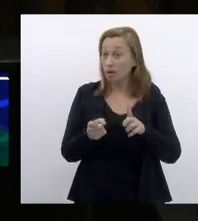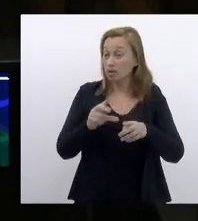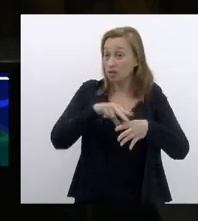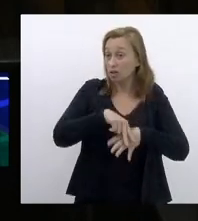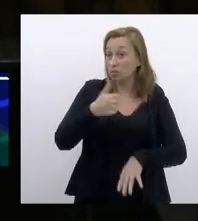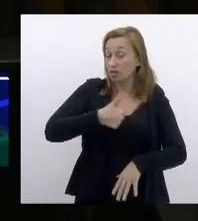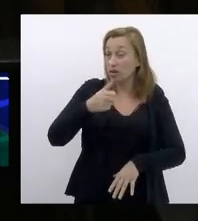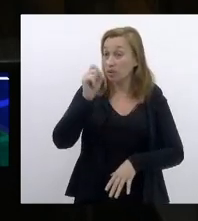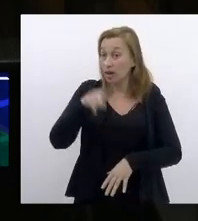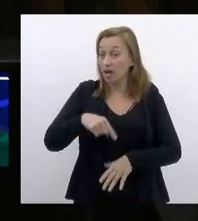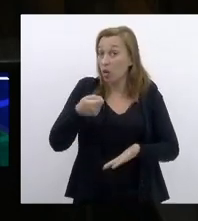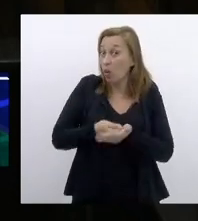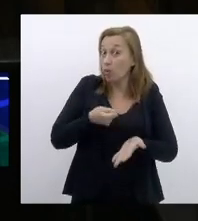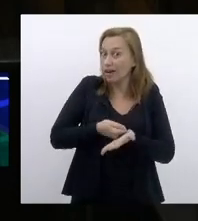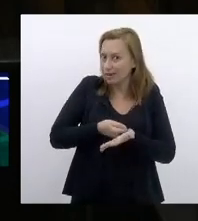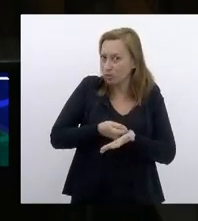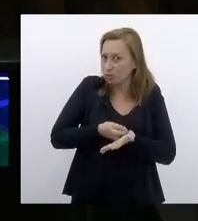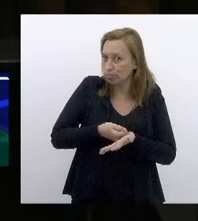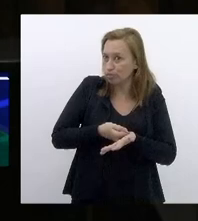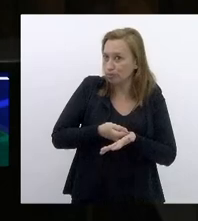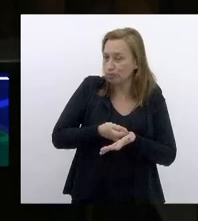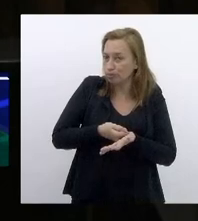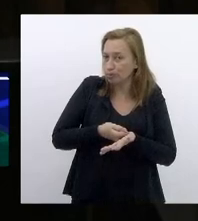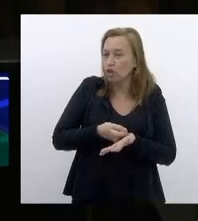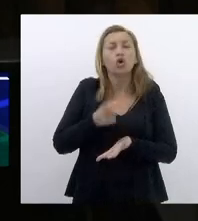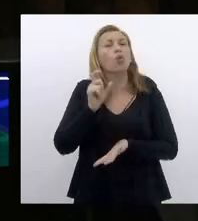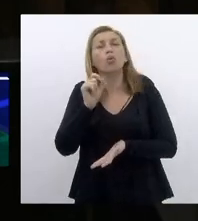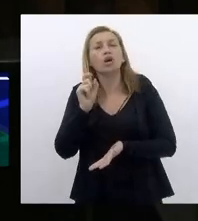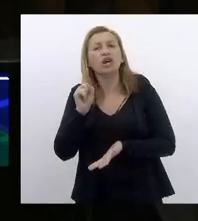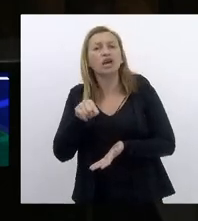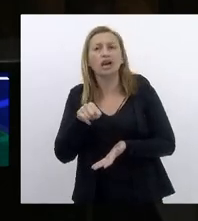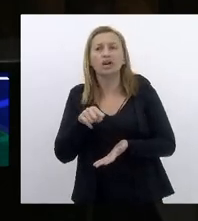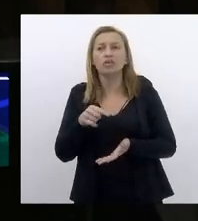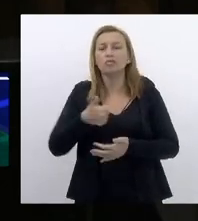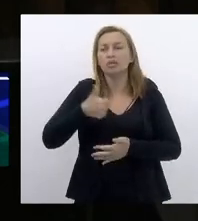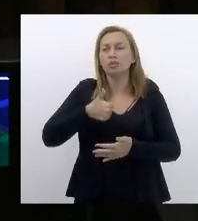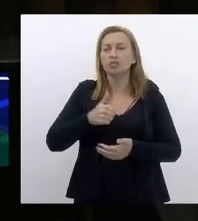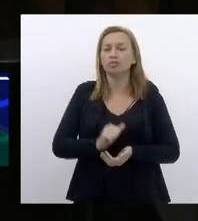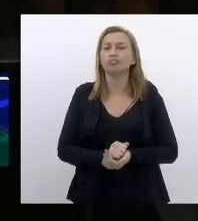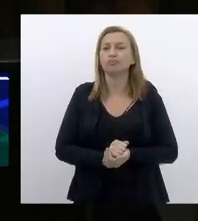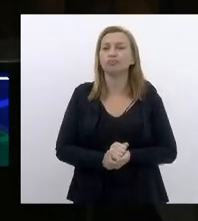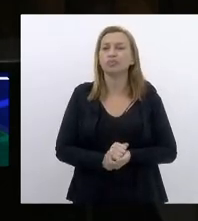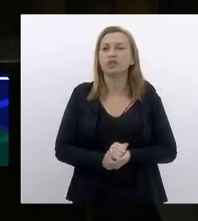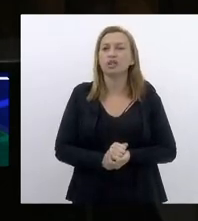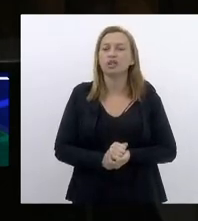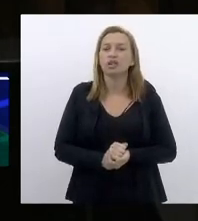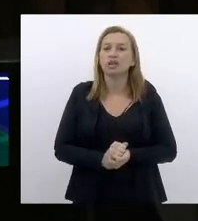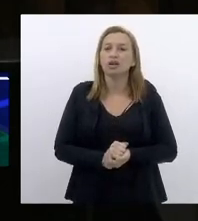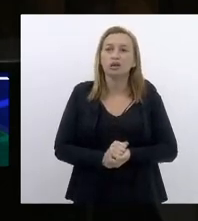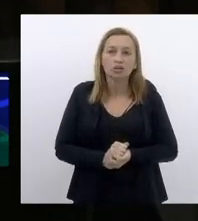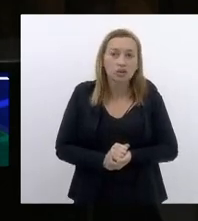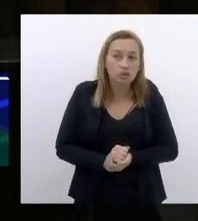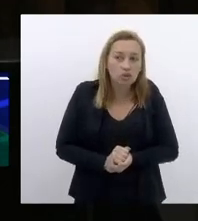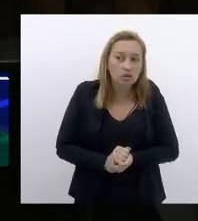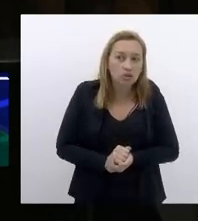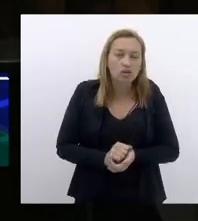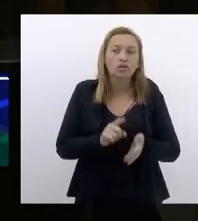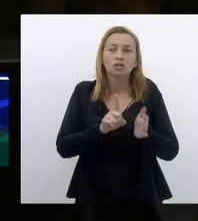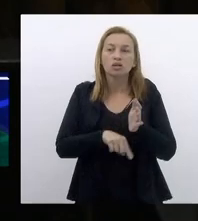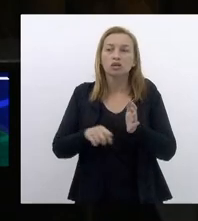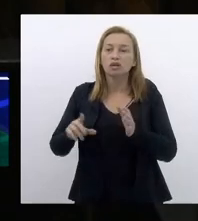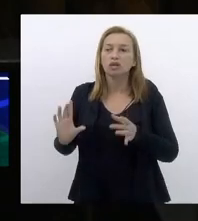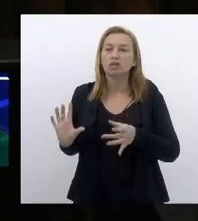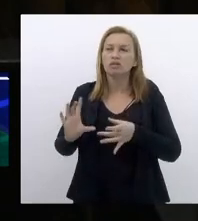é obrigatório. E o que diz o inciso 1º? Os adicionais remuneratórios